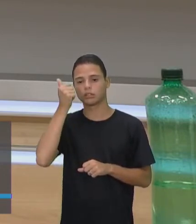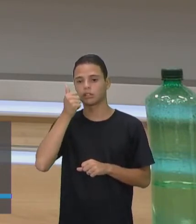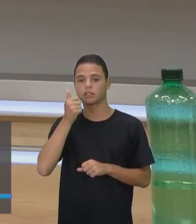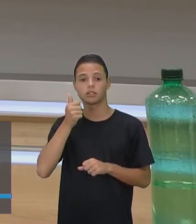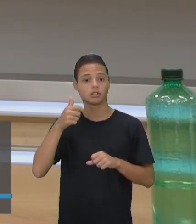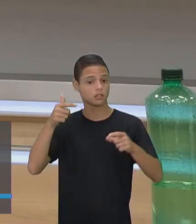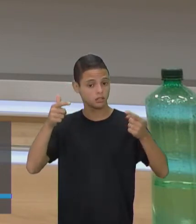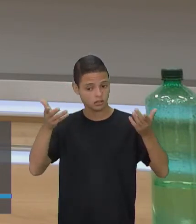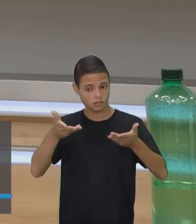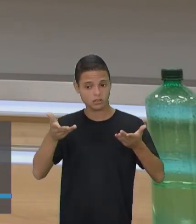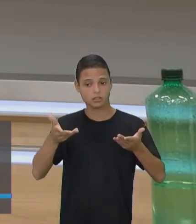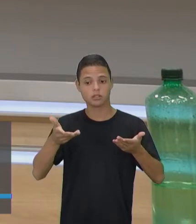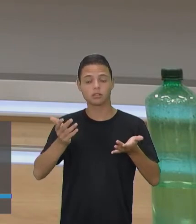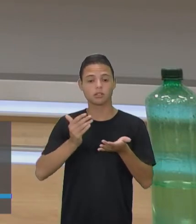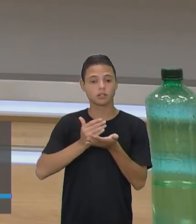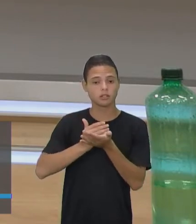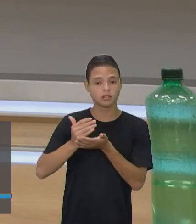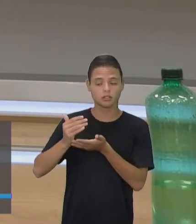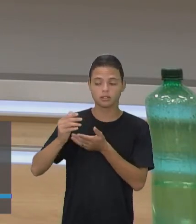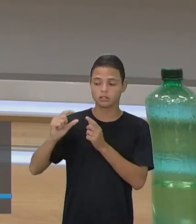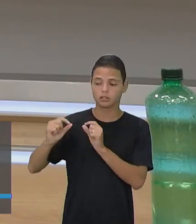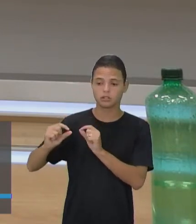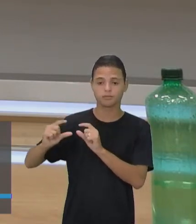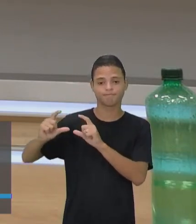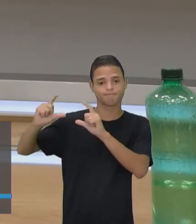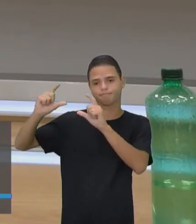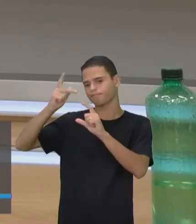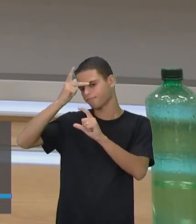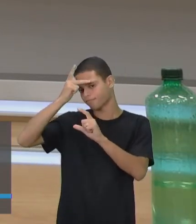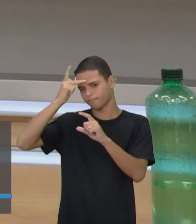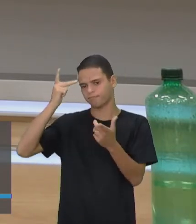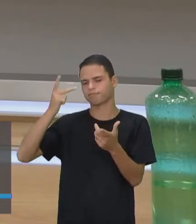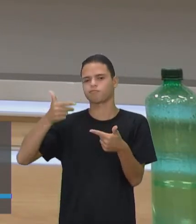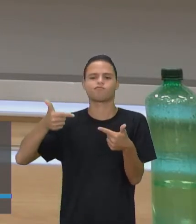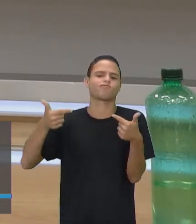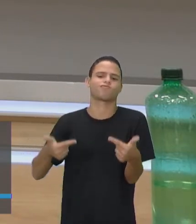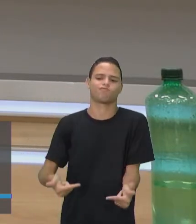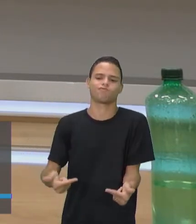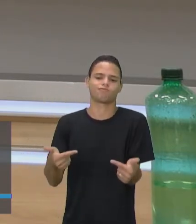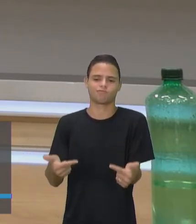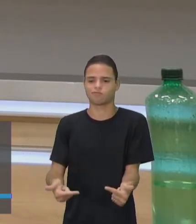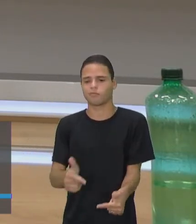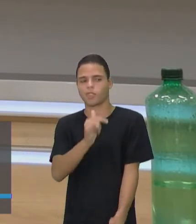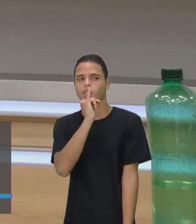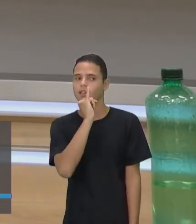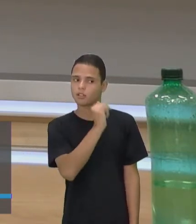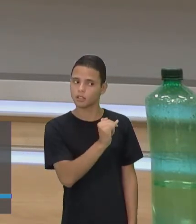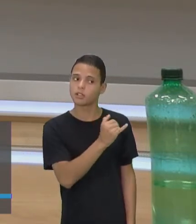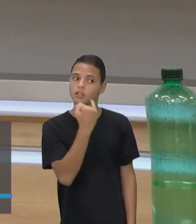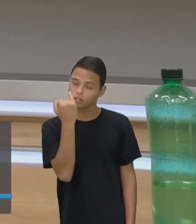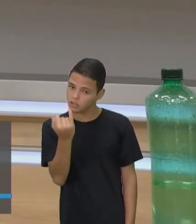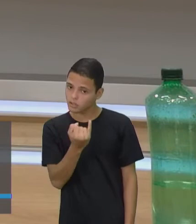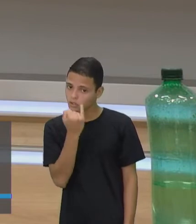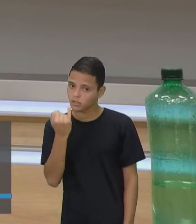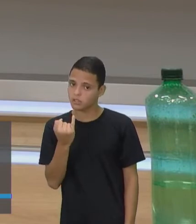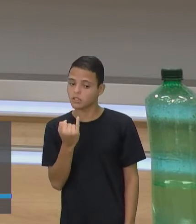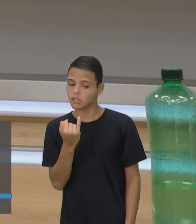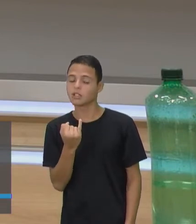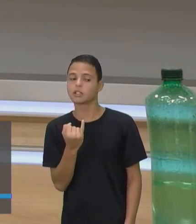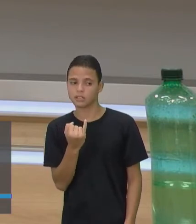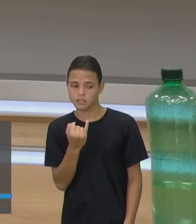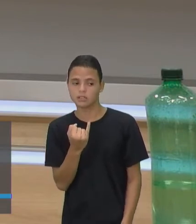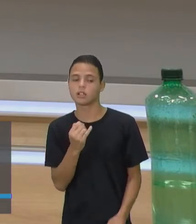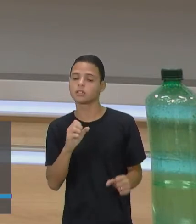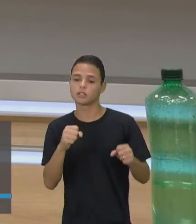começo desse crescimento exponencial, sendo as pessoas chatas, as pessoas que estão falando, gente, é importante a gente se preocupar com o meio ambiente.